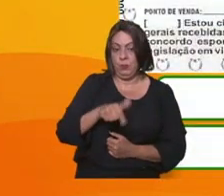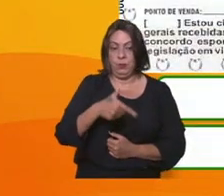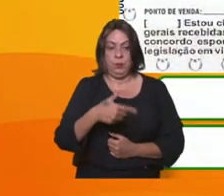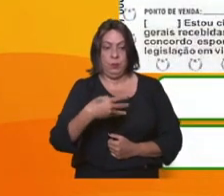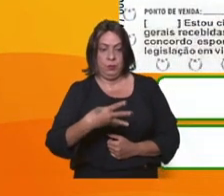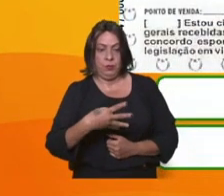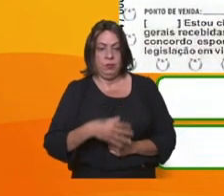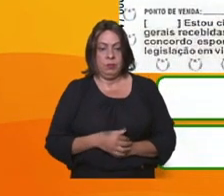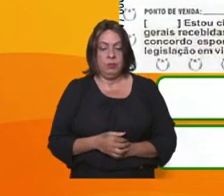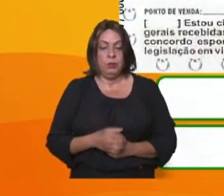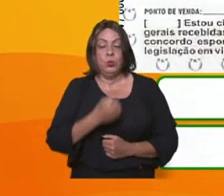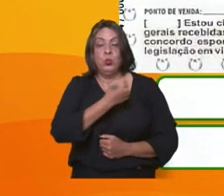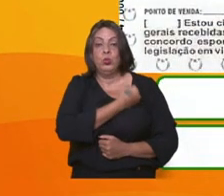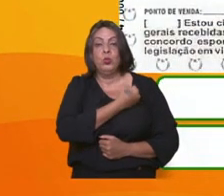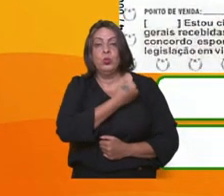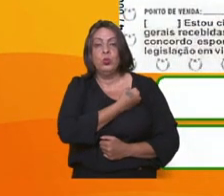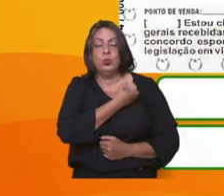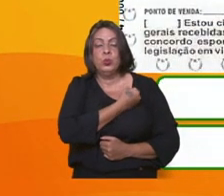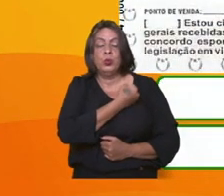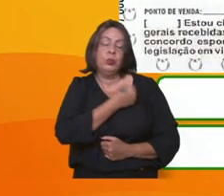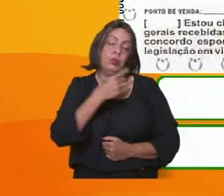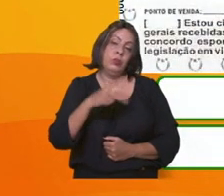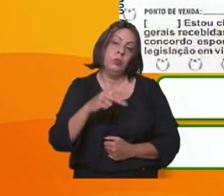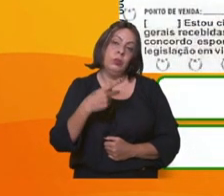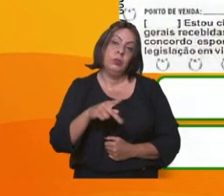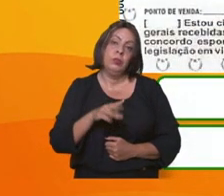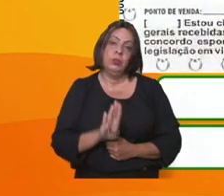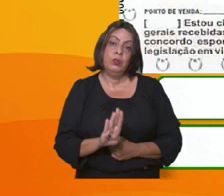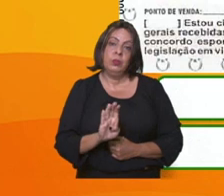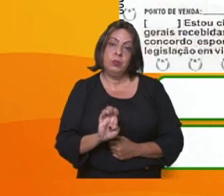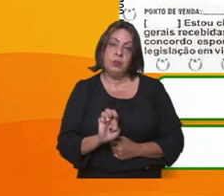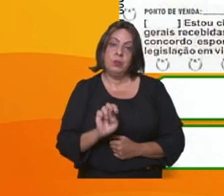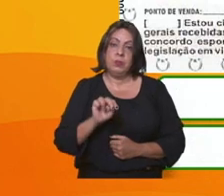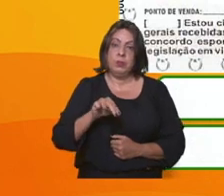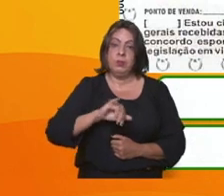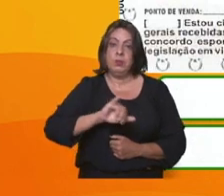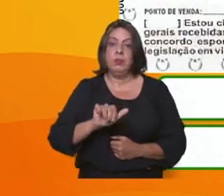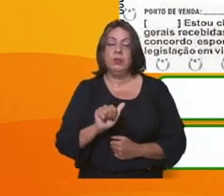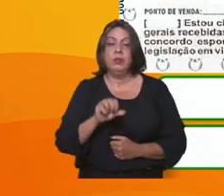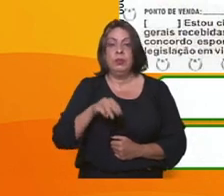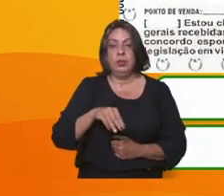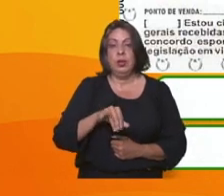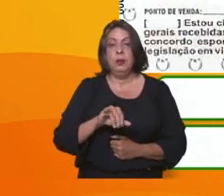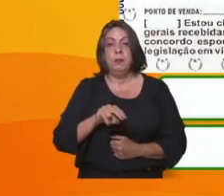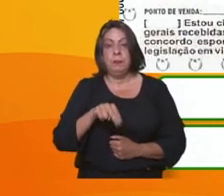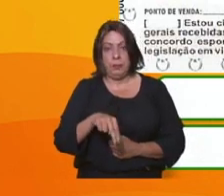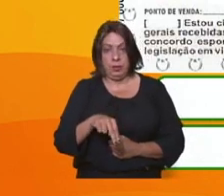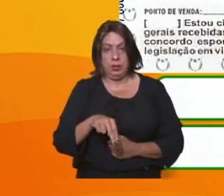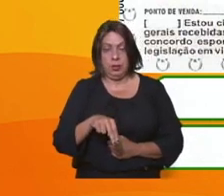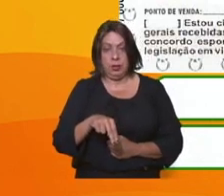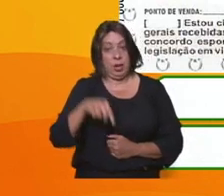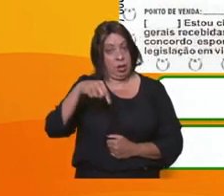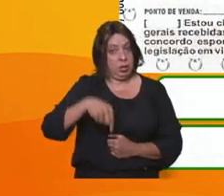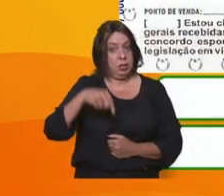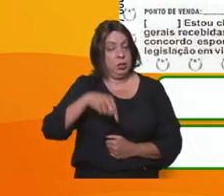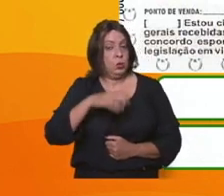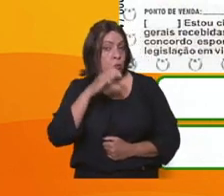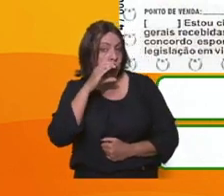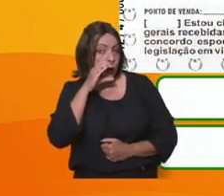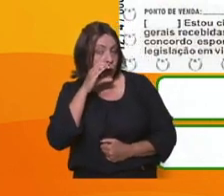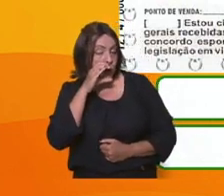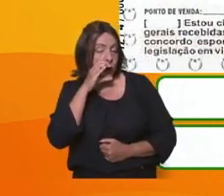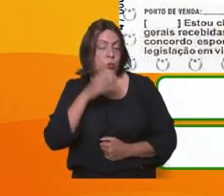019724. Esta é a numeração pertencente a Benjamin Silva dos Santos, né? Aqui de Socorro, na Grande